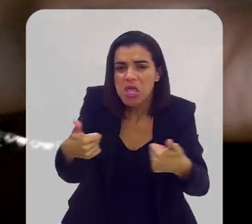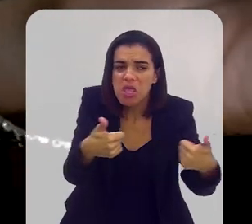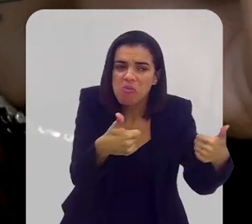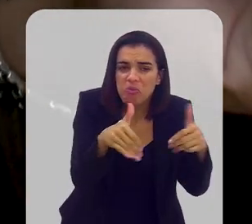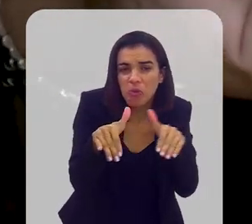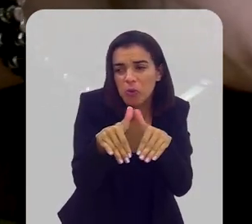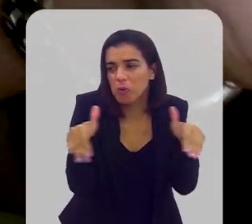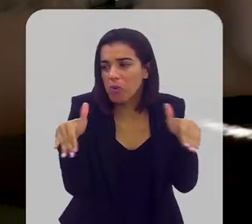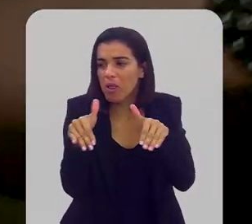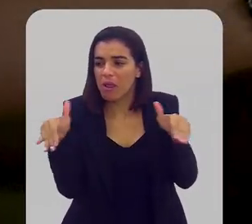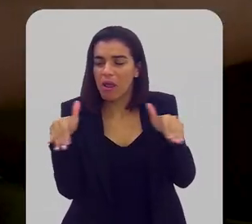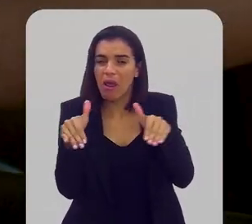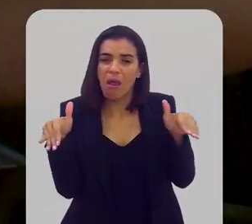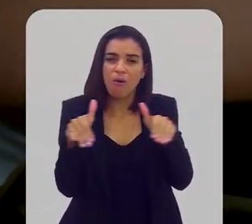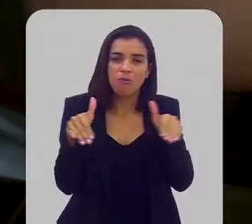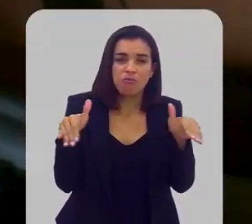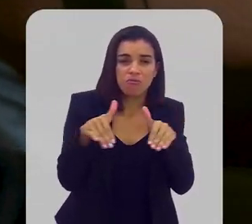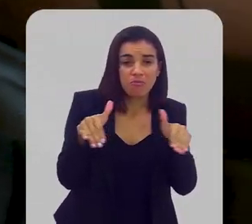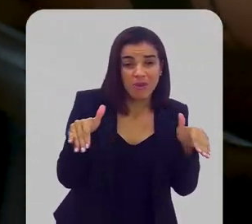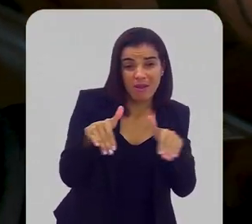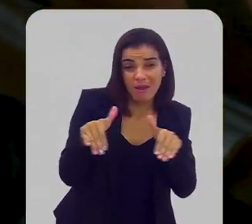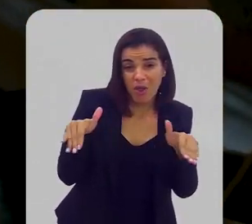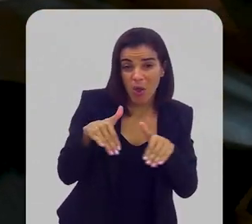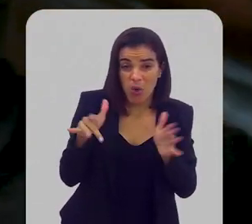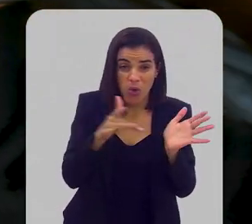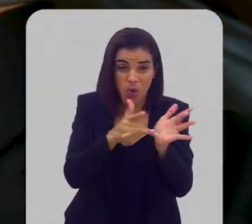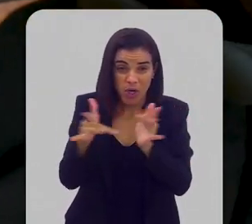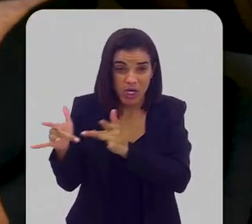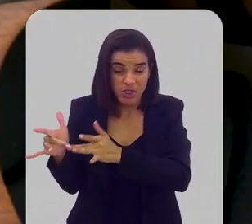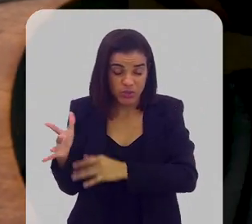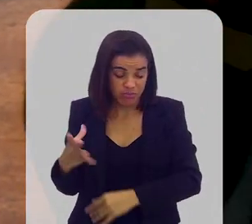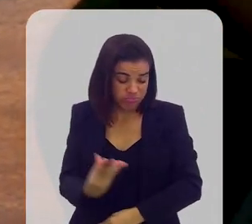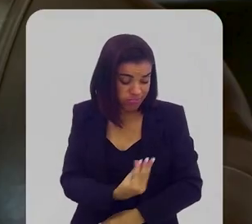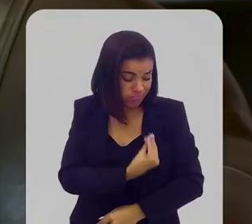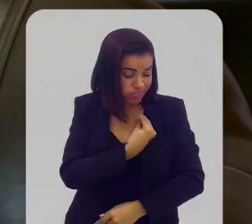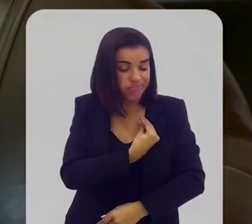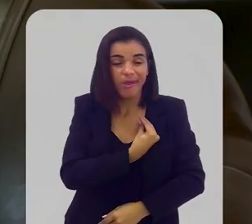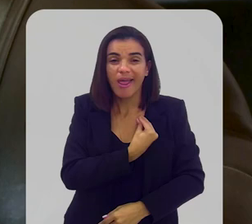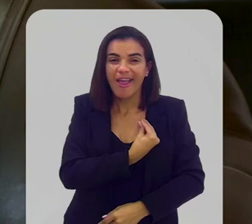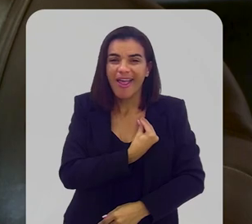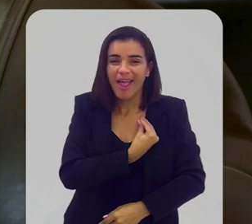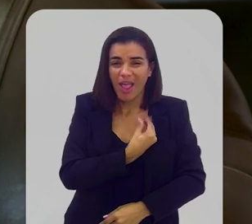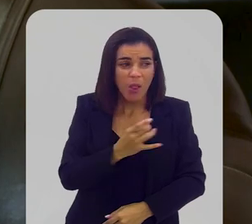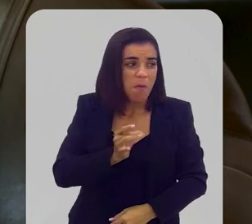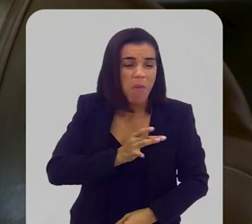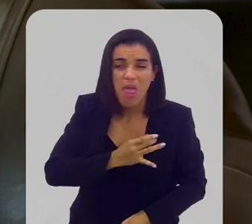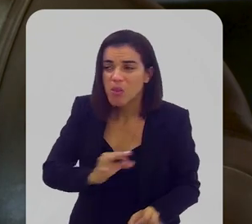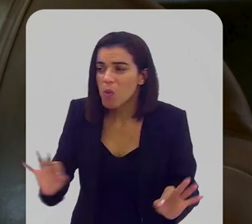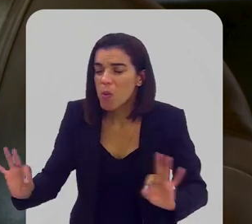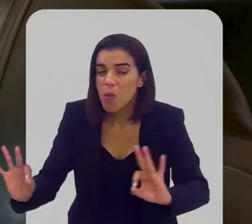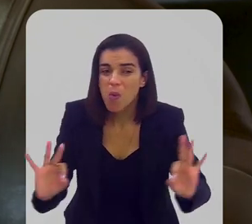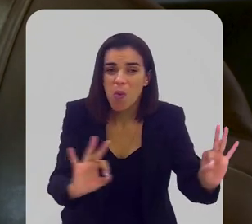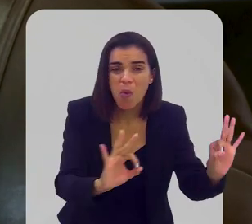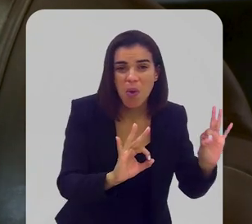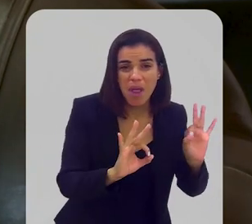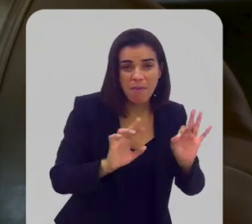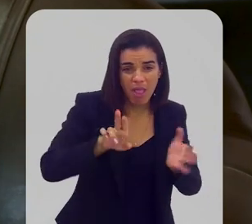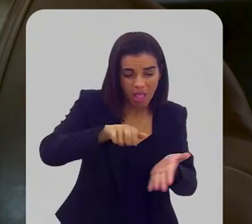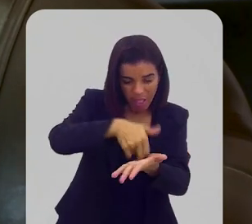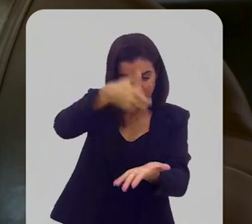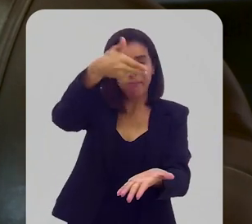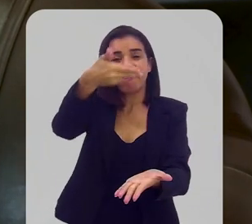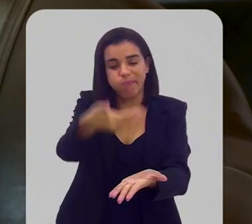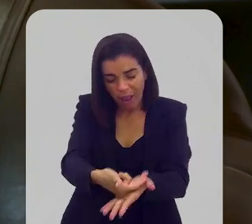Tudo bem, tudo legal, com Cristo em minha vida eu não temo o mal.